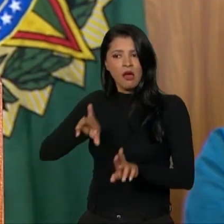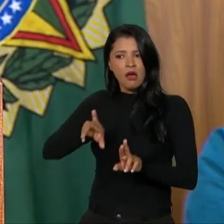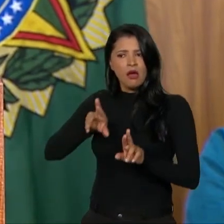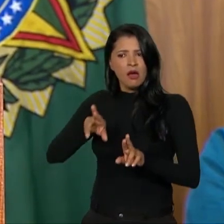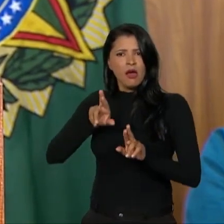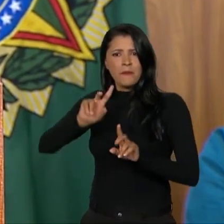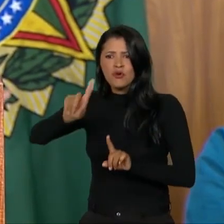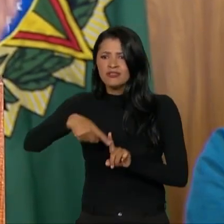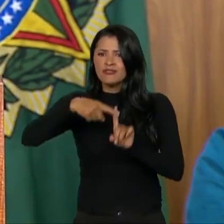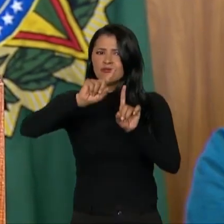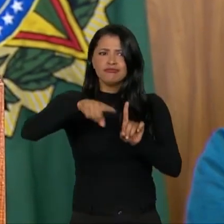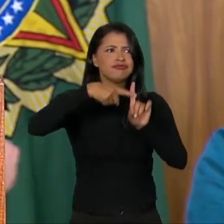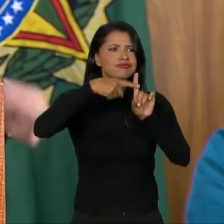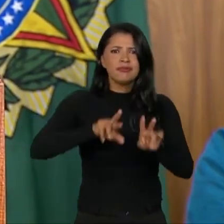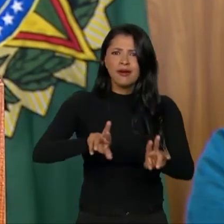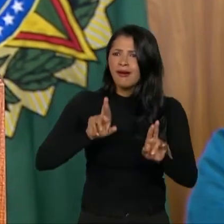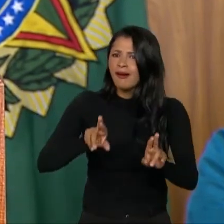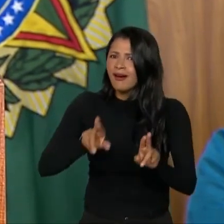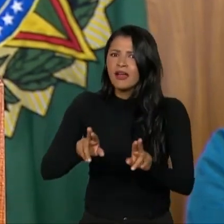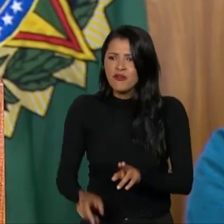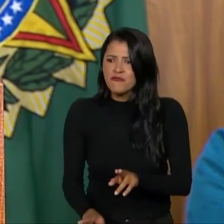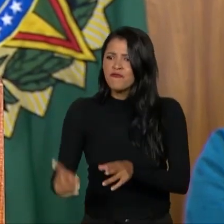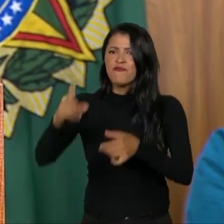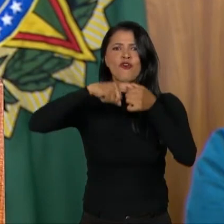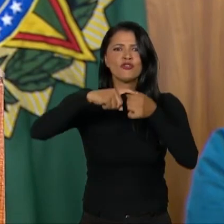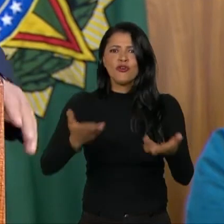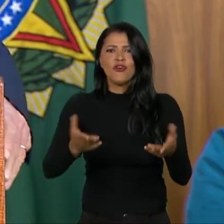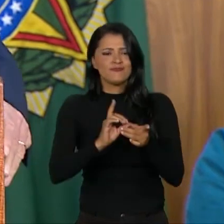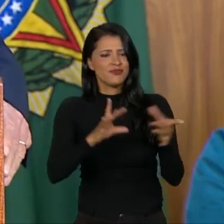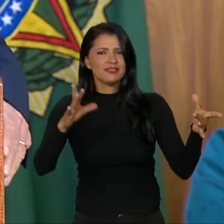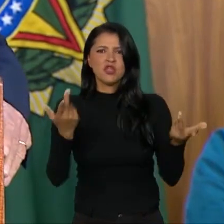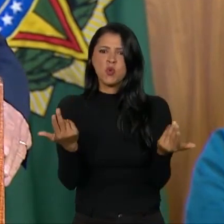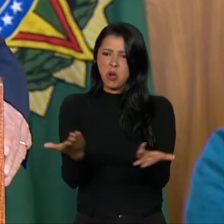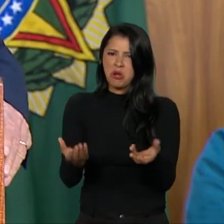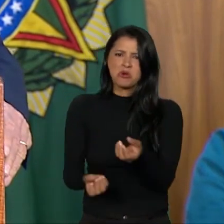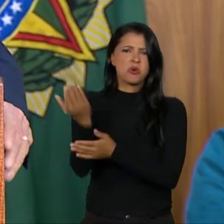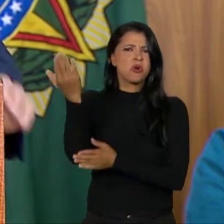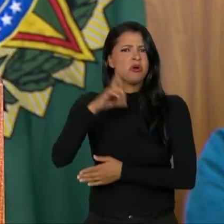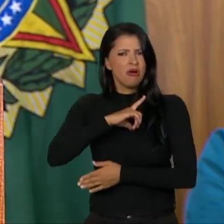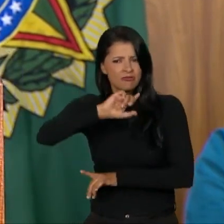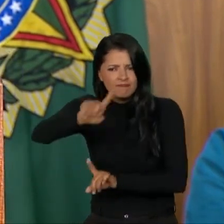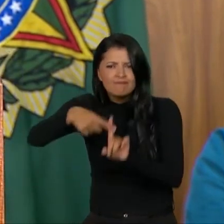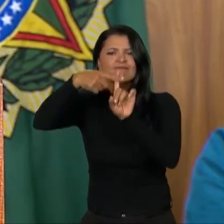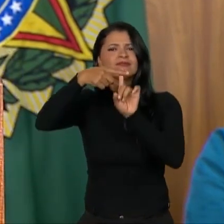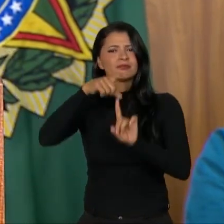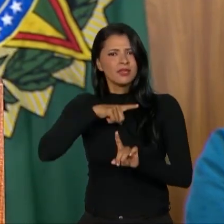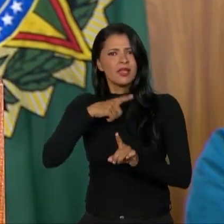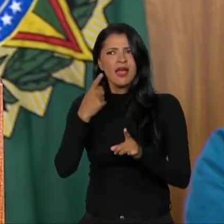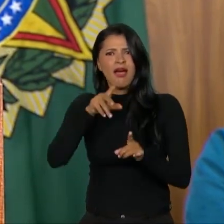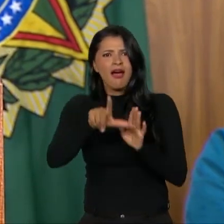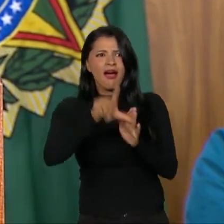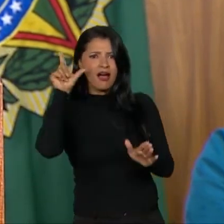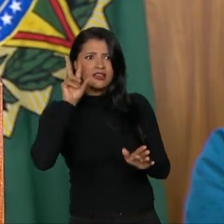expectativa positiva da volta da democracia como ele gerou agora. Nós nunca fomos vistos